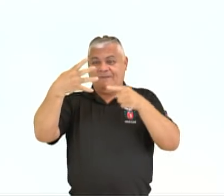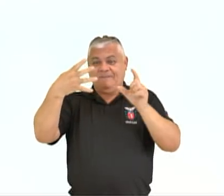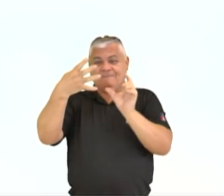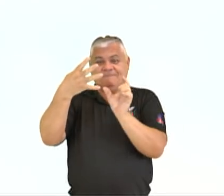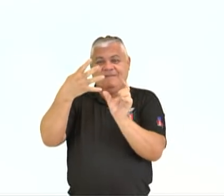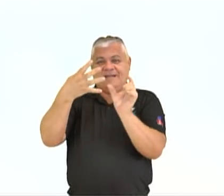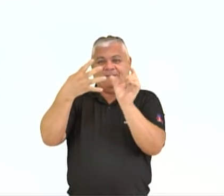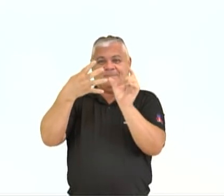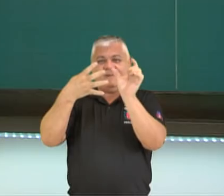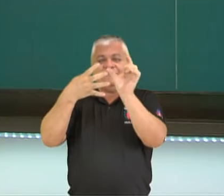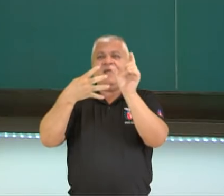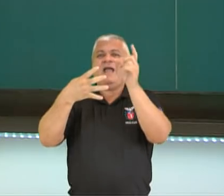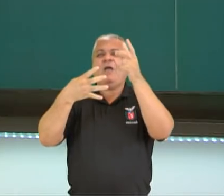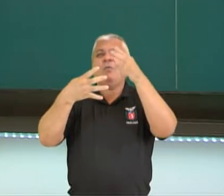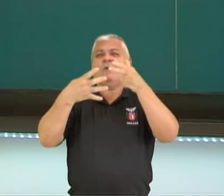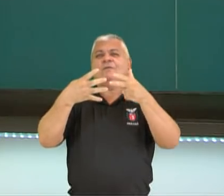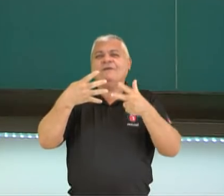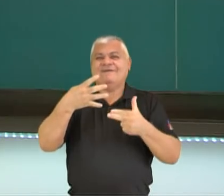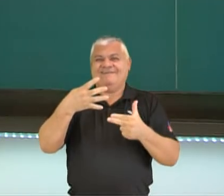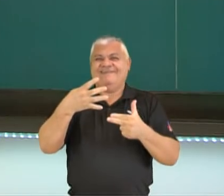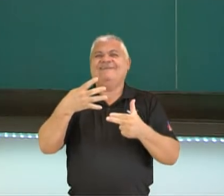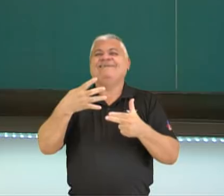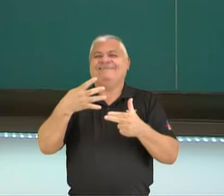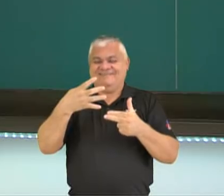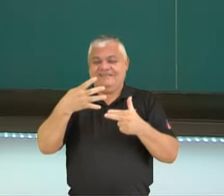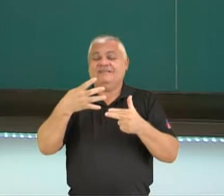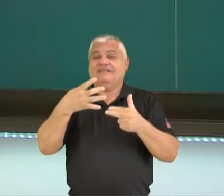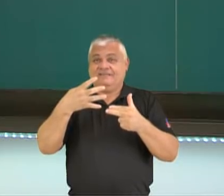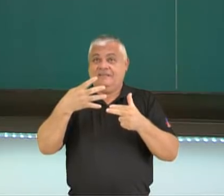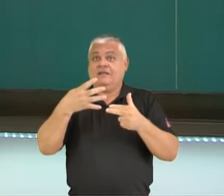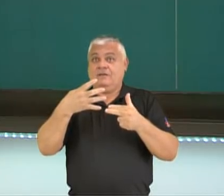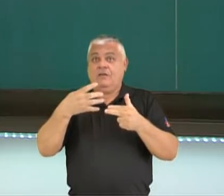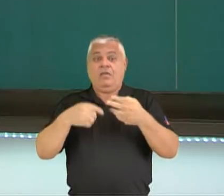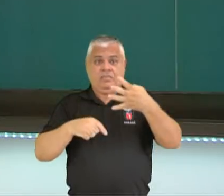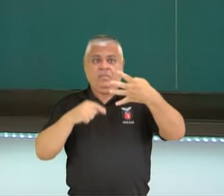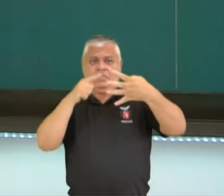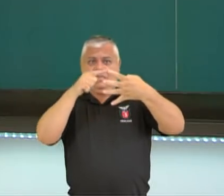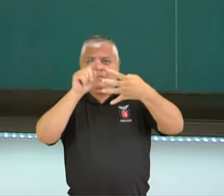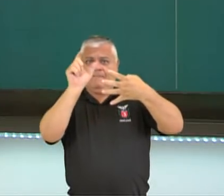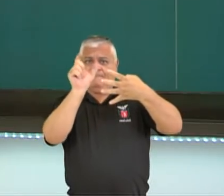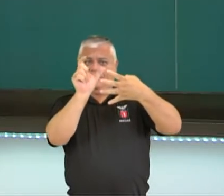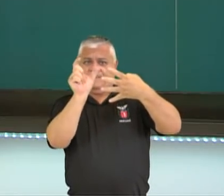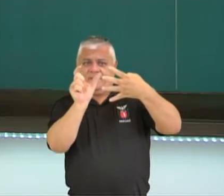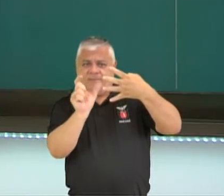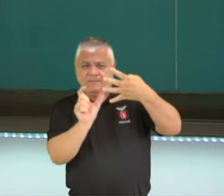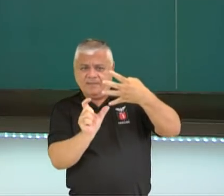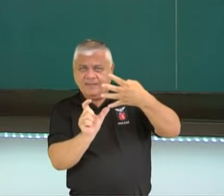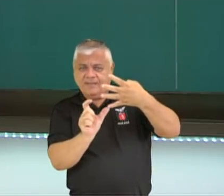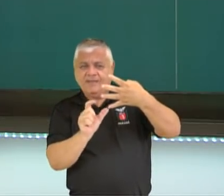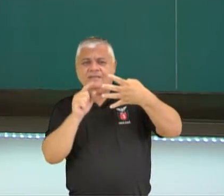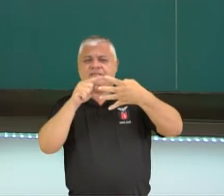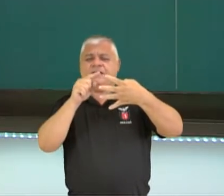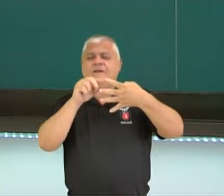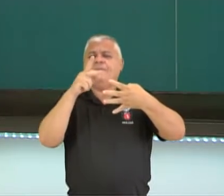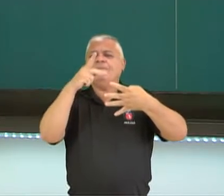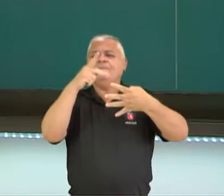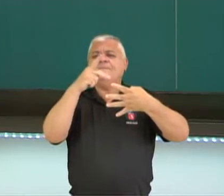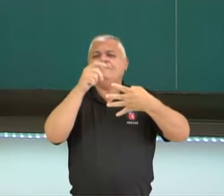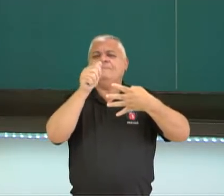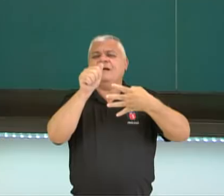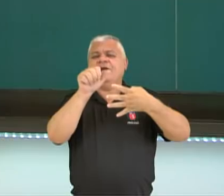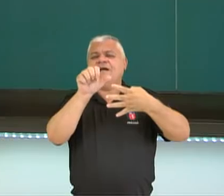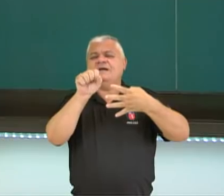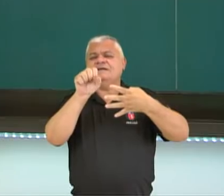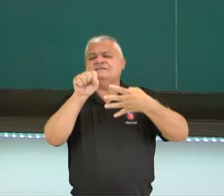final parecido as chamadas rimas exemplo passeia areia